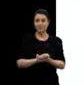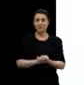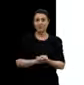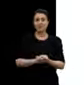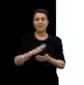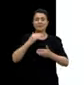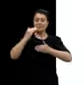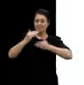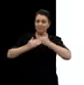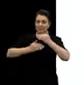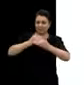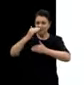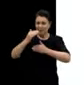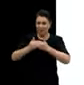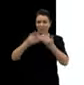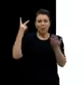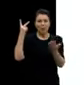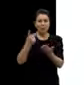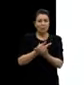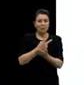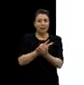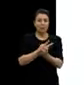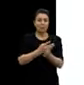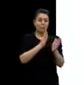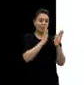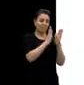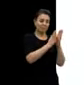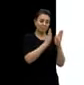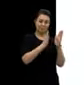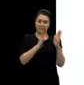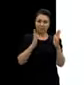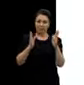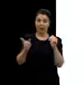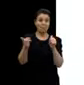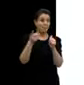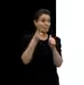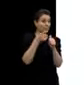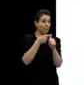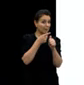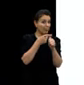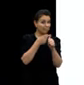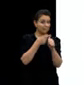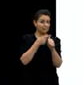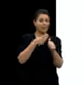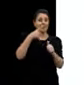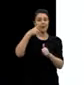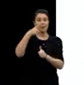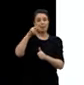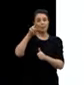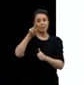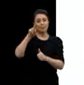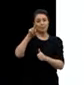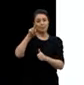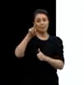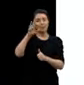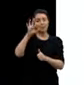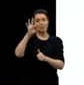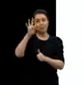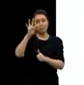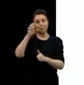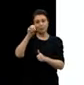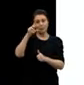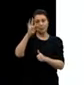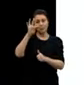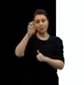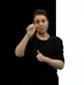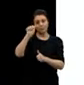Esse processo se dá por fases. A primeira fase é a prófase. Na prófase, a